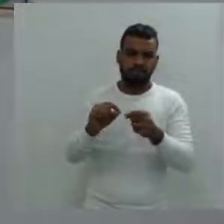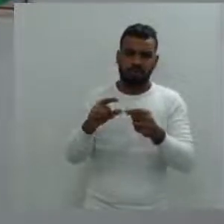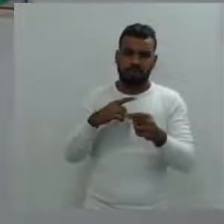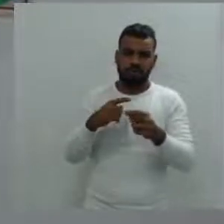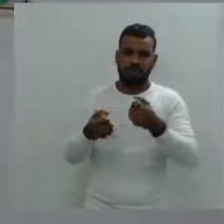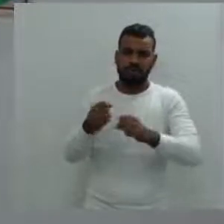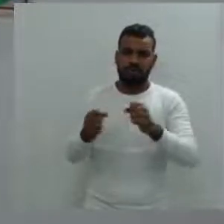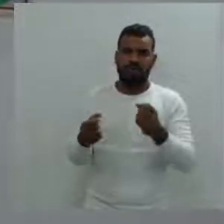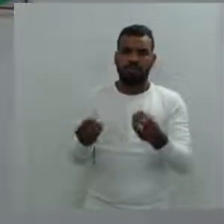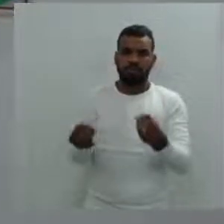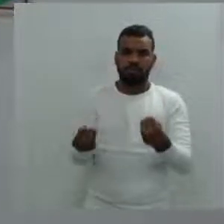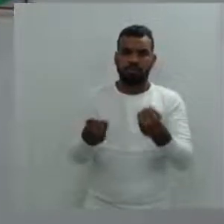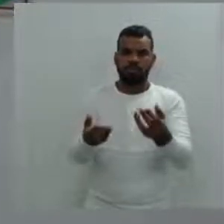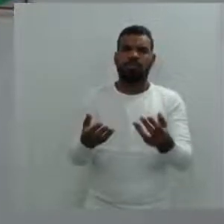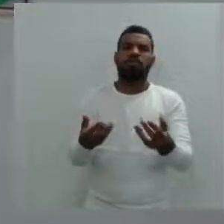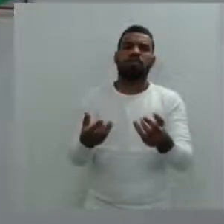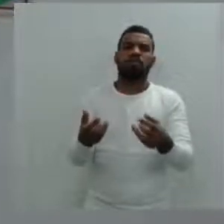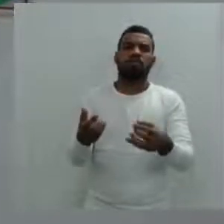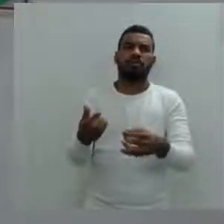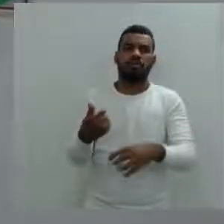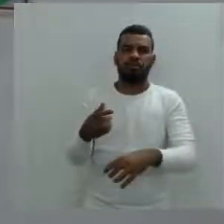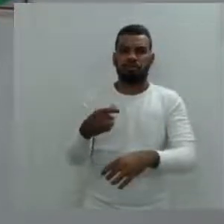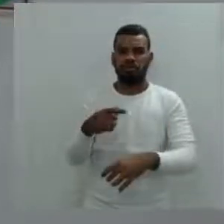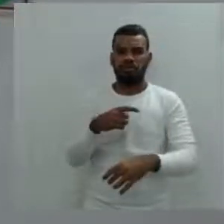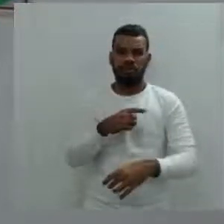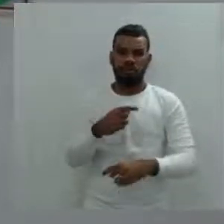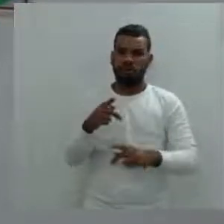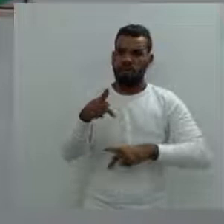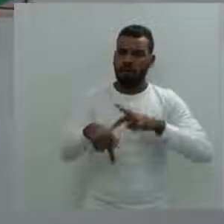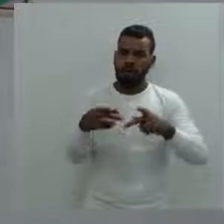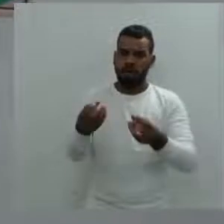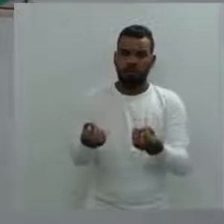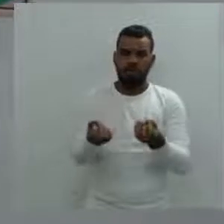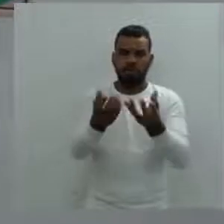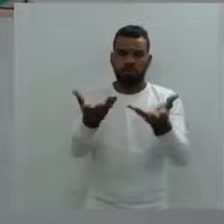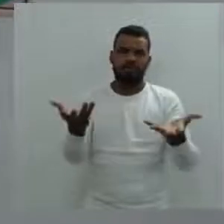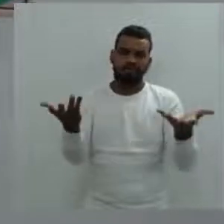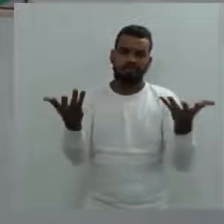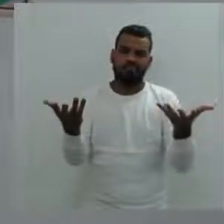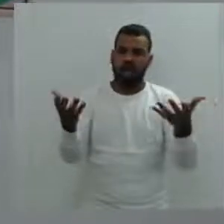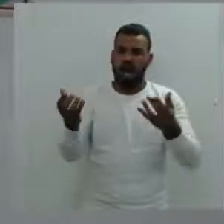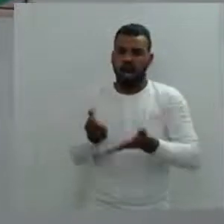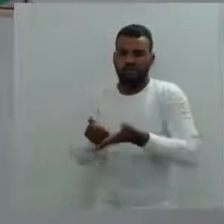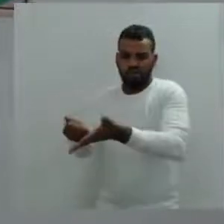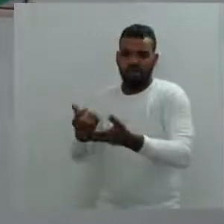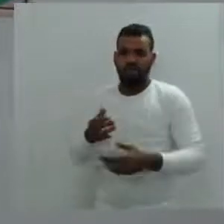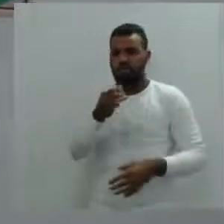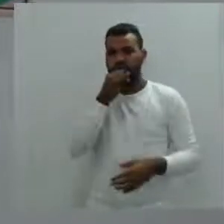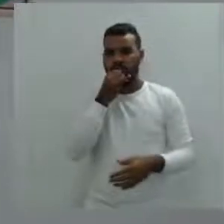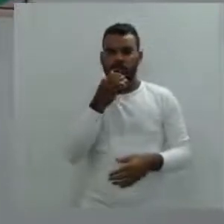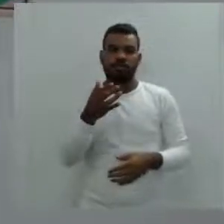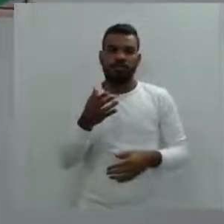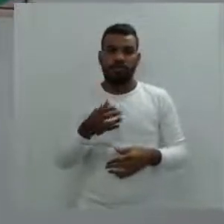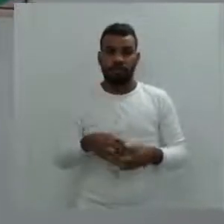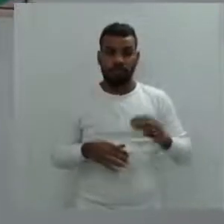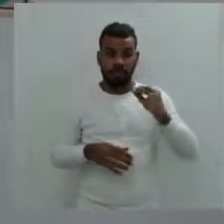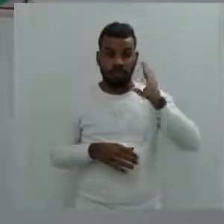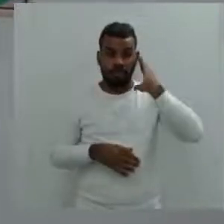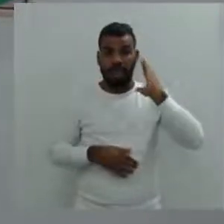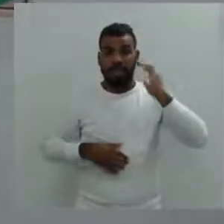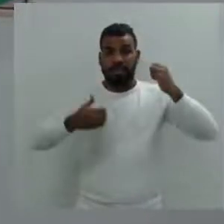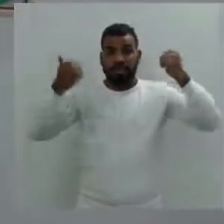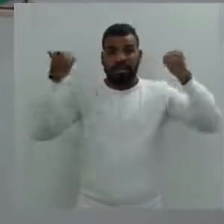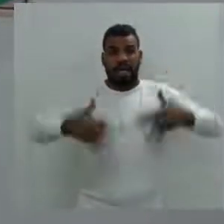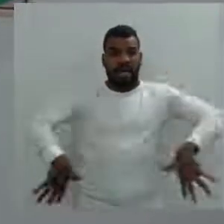se beneficiando e, ao mesmo tempo, ela beneficia a população, né? Então, por exemplo, o celular, que antes era caríssimo